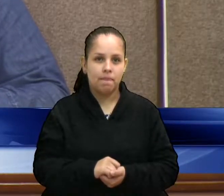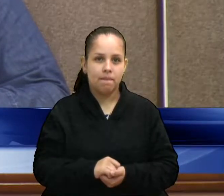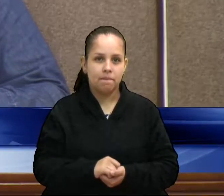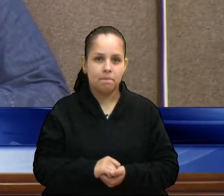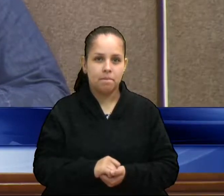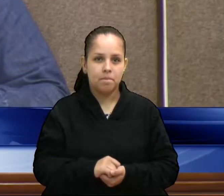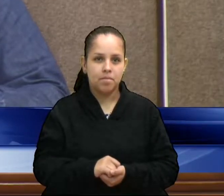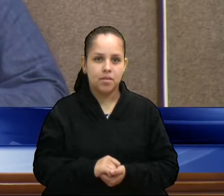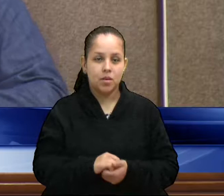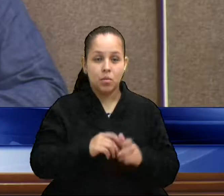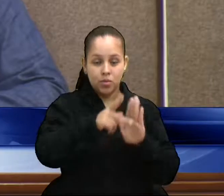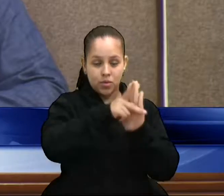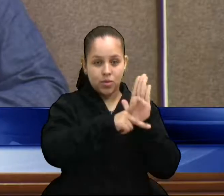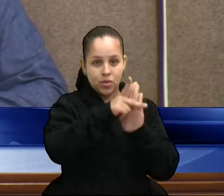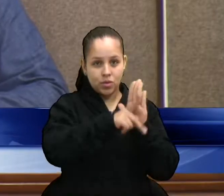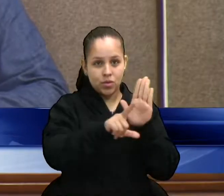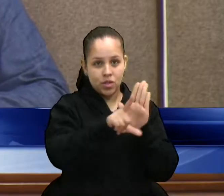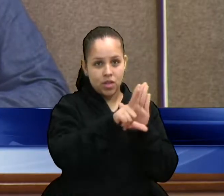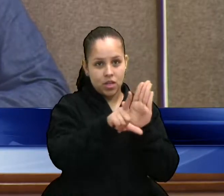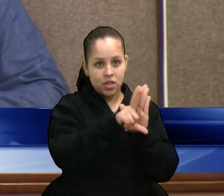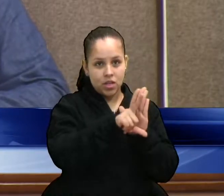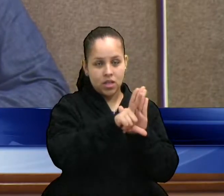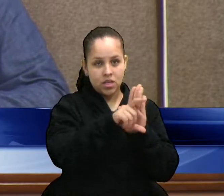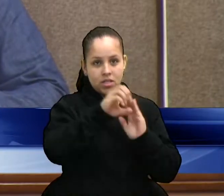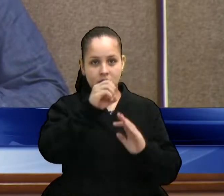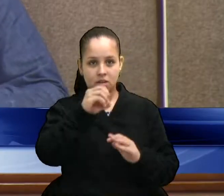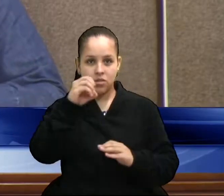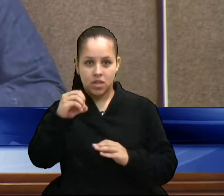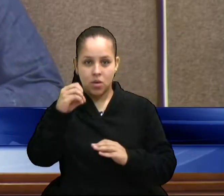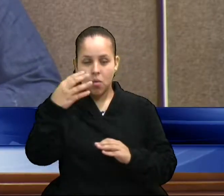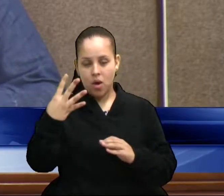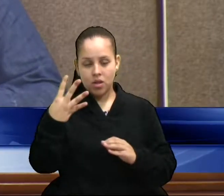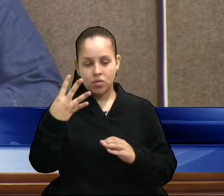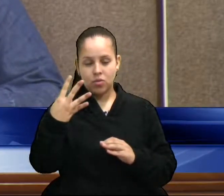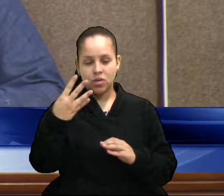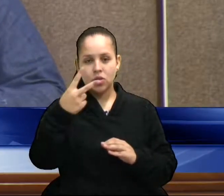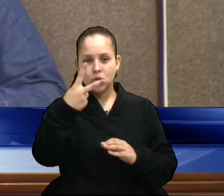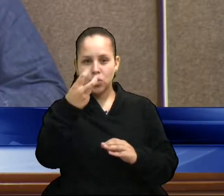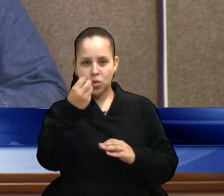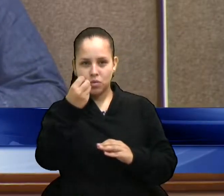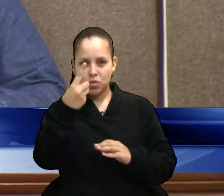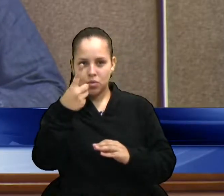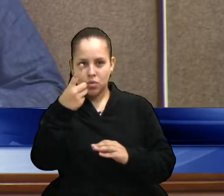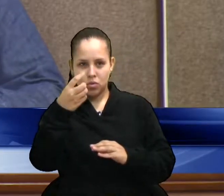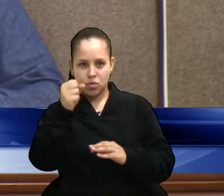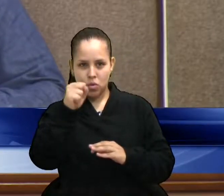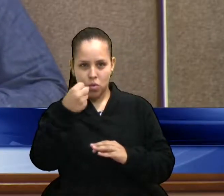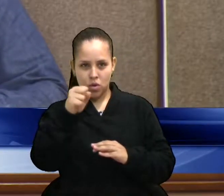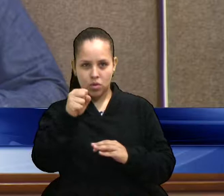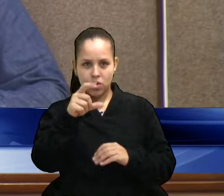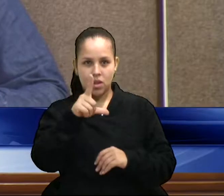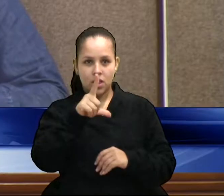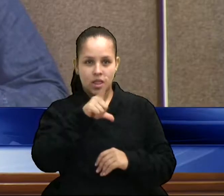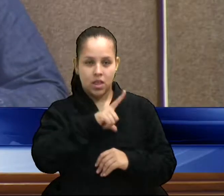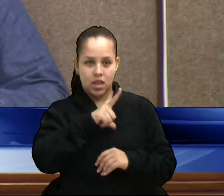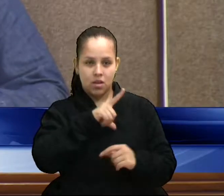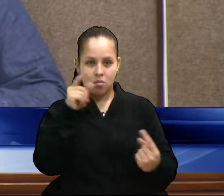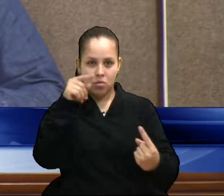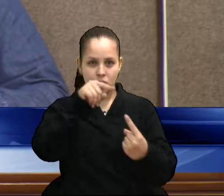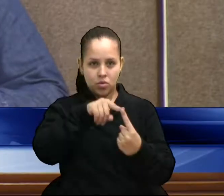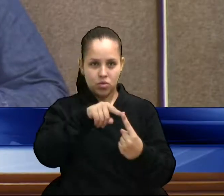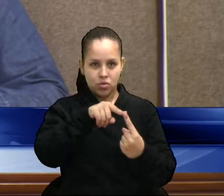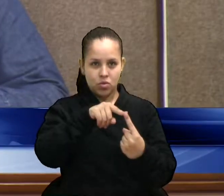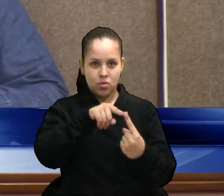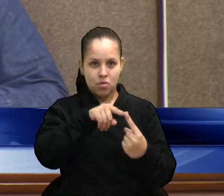O projeto de lei 004 de 2018 tem por finalidade adaptar a